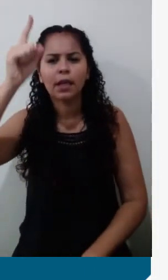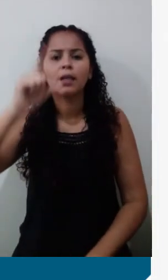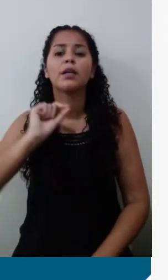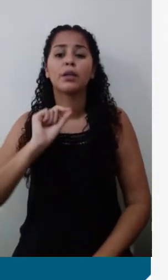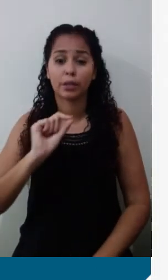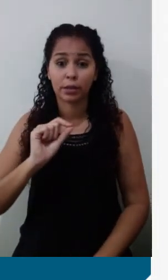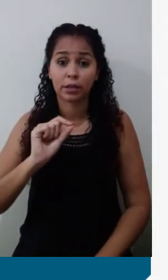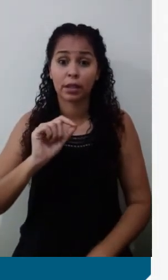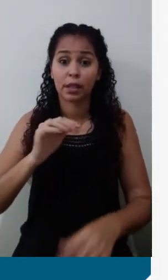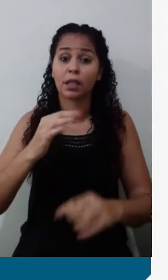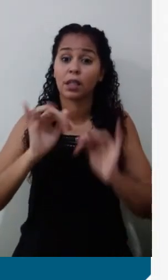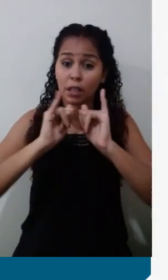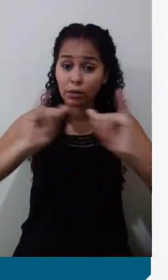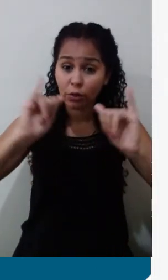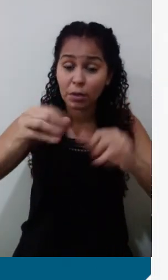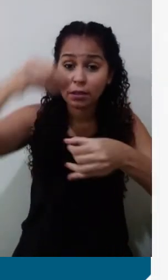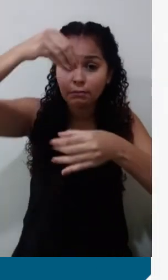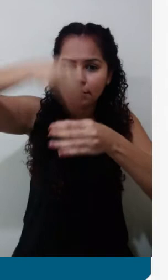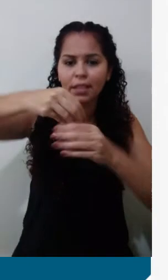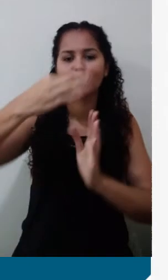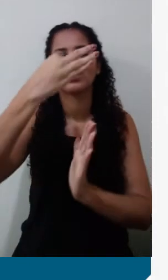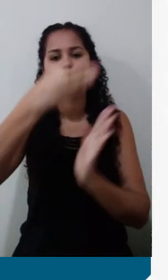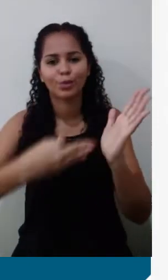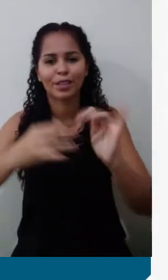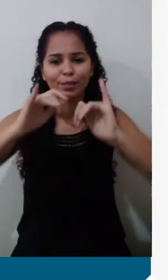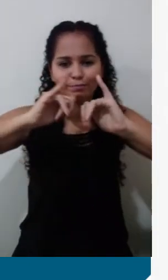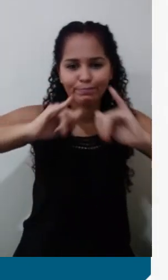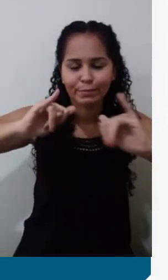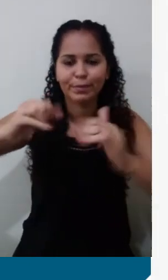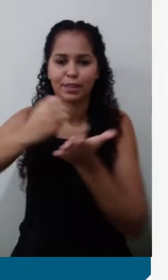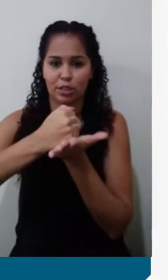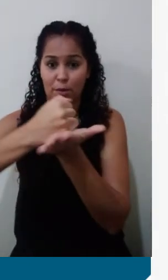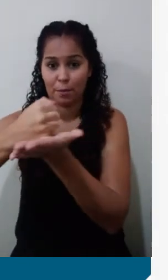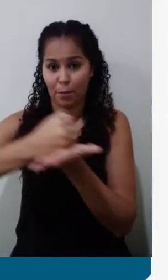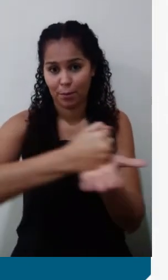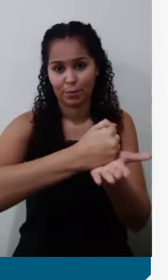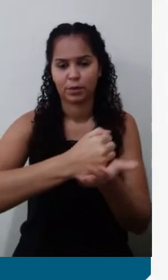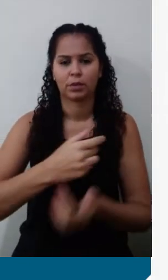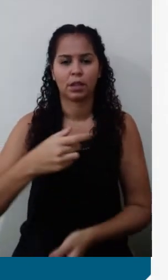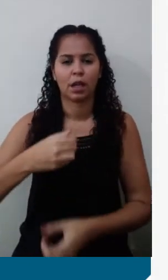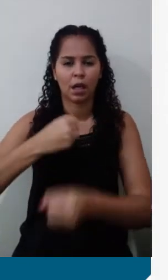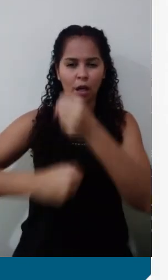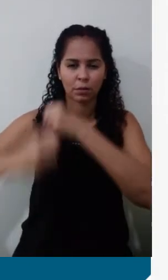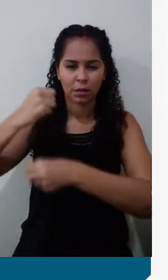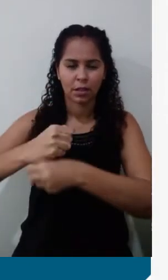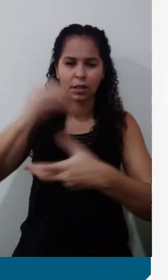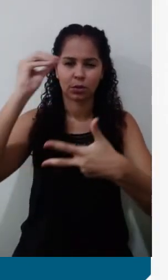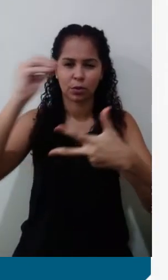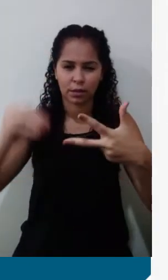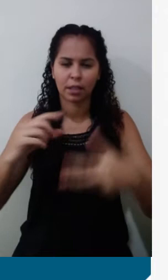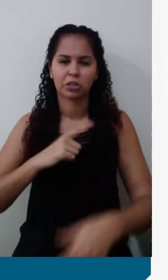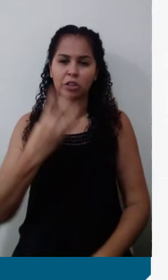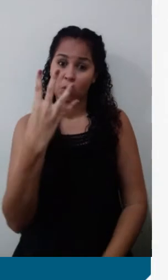de informações que estão nos textos motivadores. No caso do Enem do ano passado, vocês contavam com 4 textos,